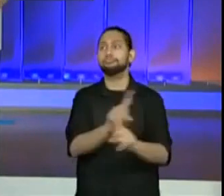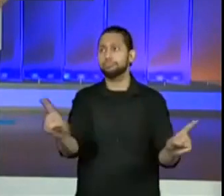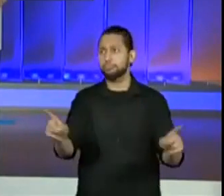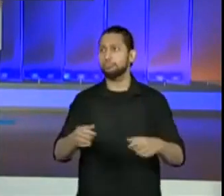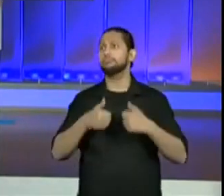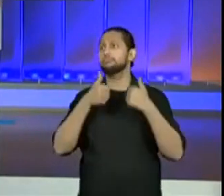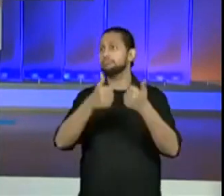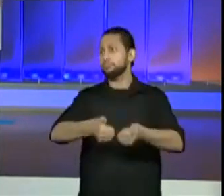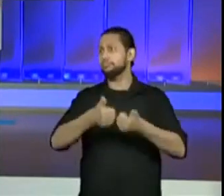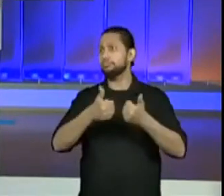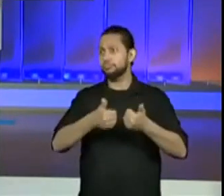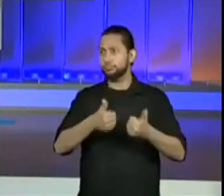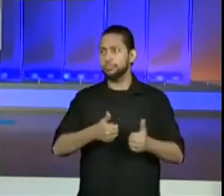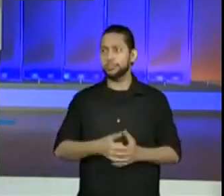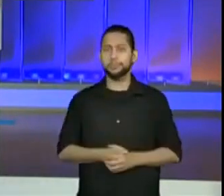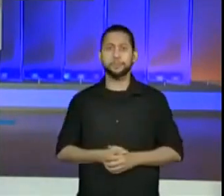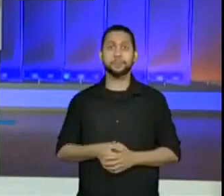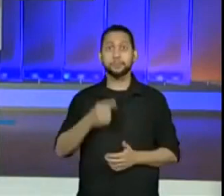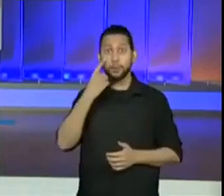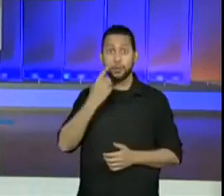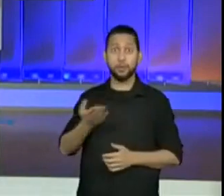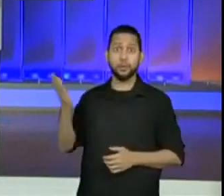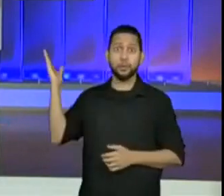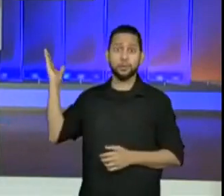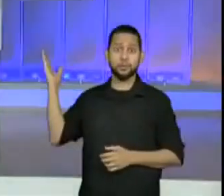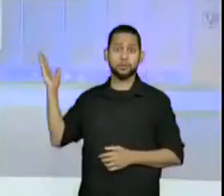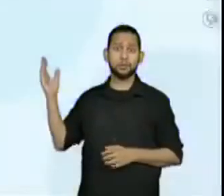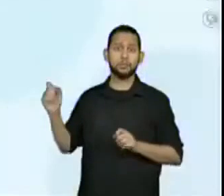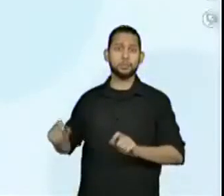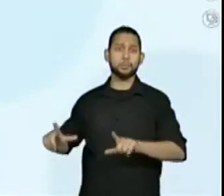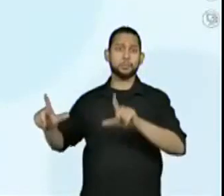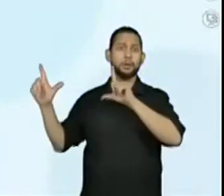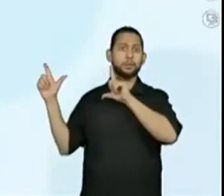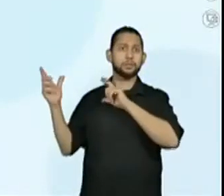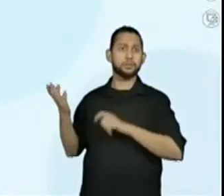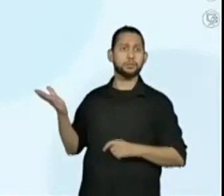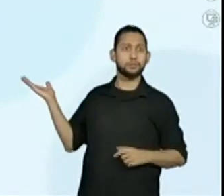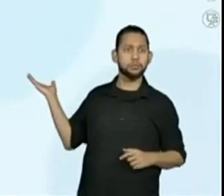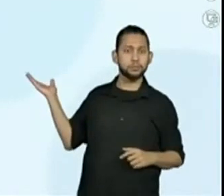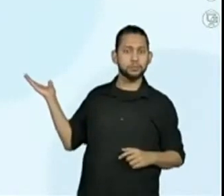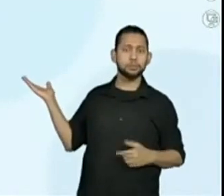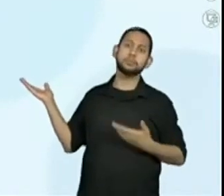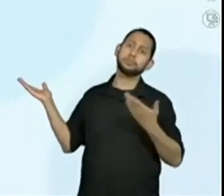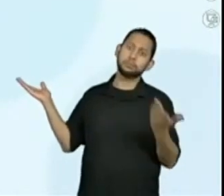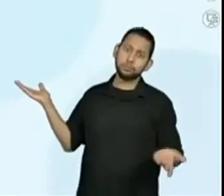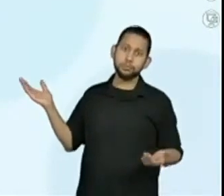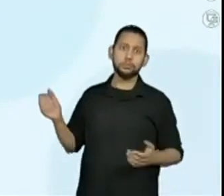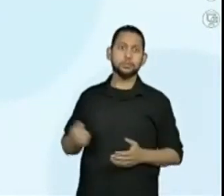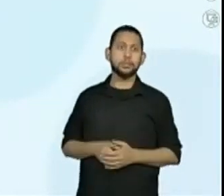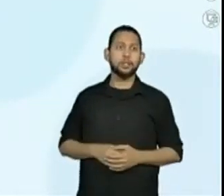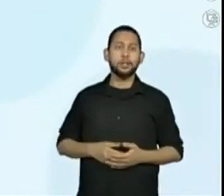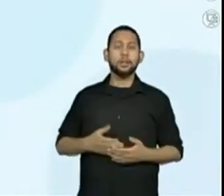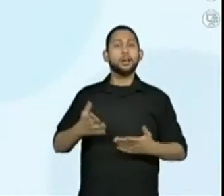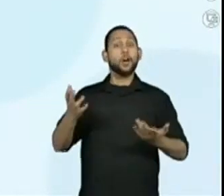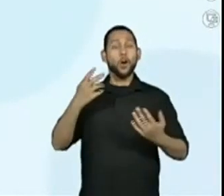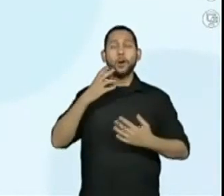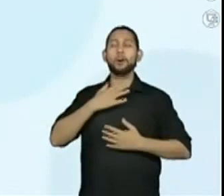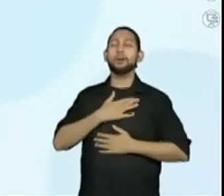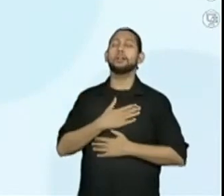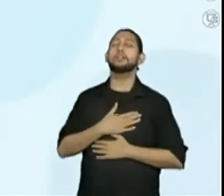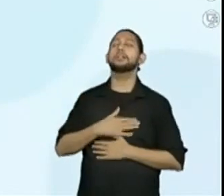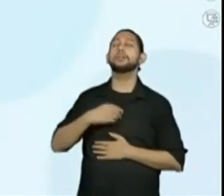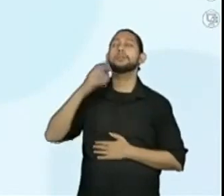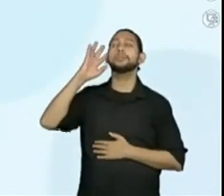Temos aqui uma imagem. Ai, até a gente observe com atenção a